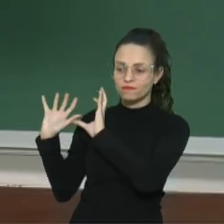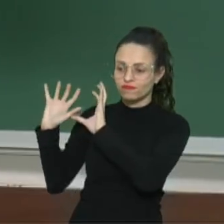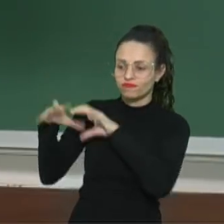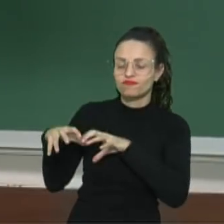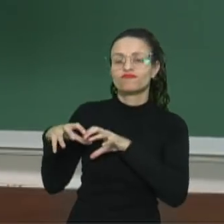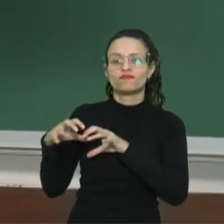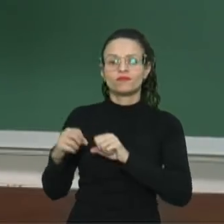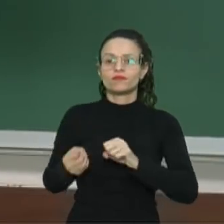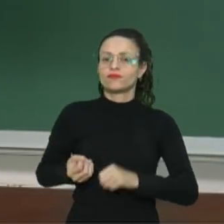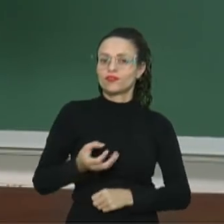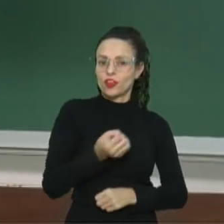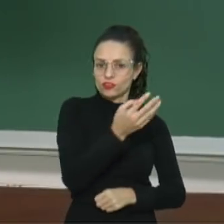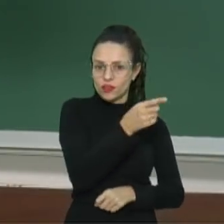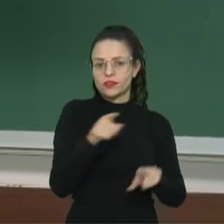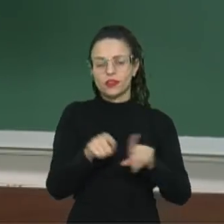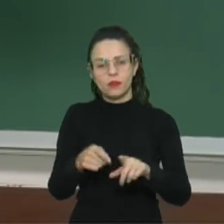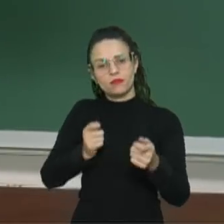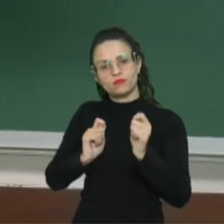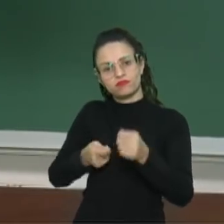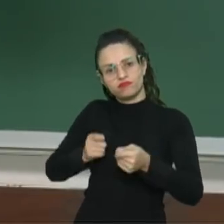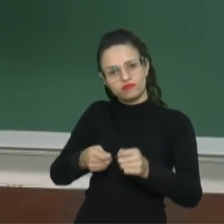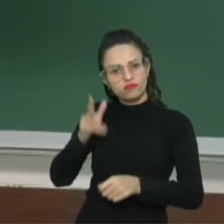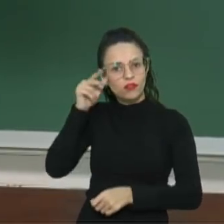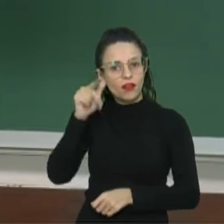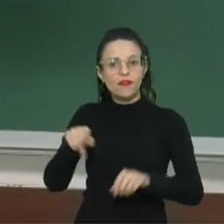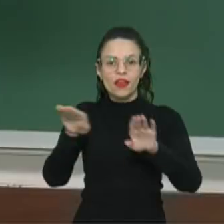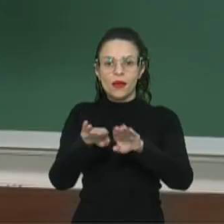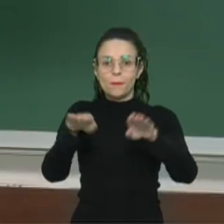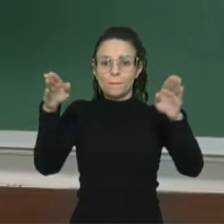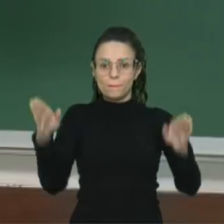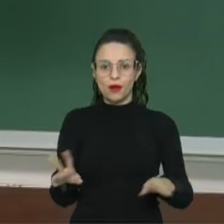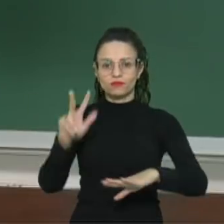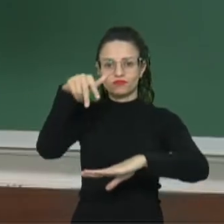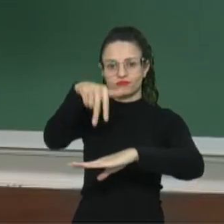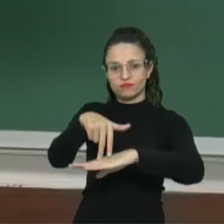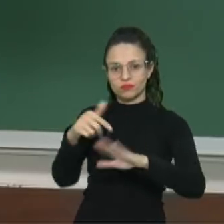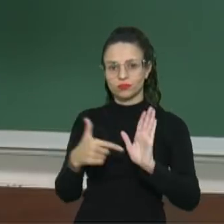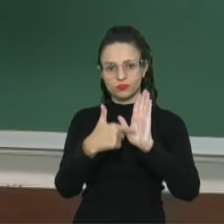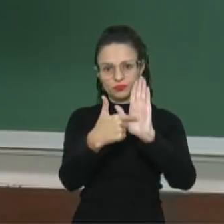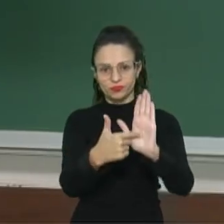moravam ali e também essa carroça se transformava no palco da apresentação.